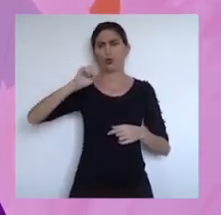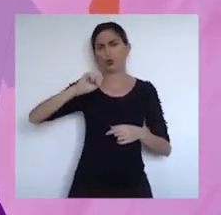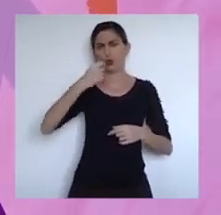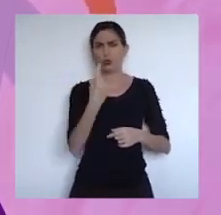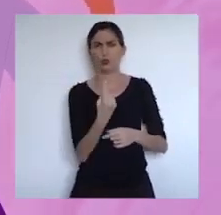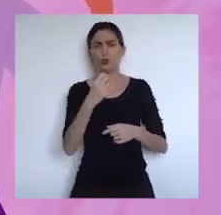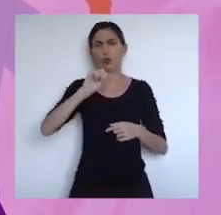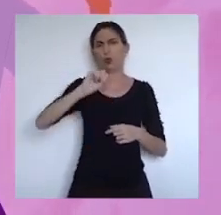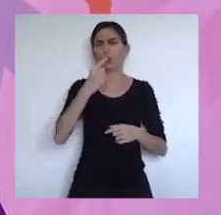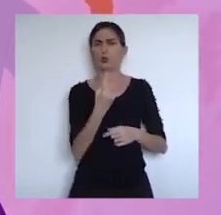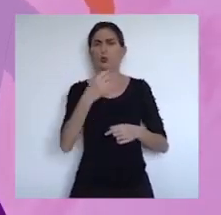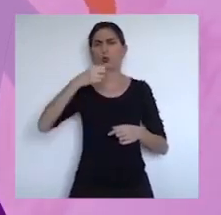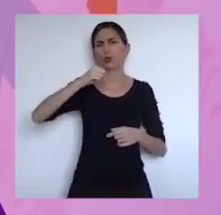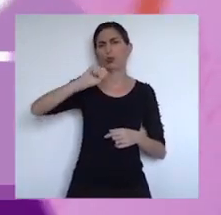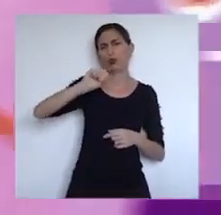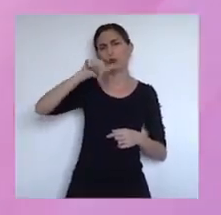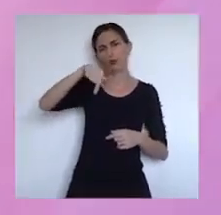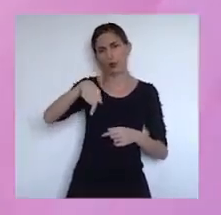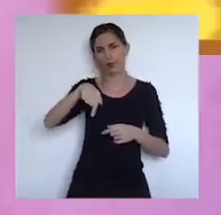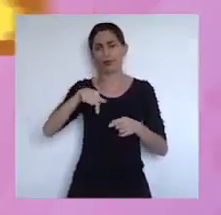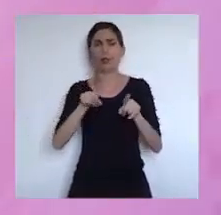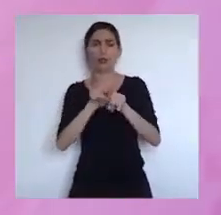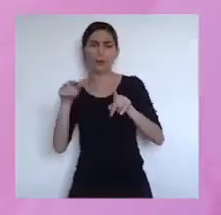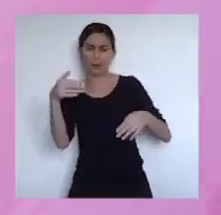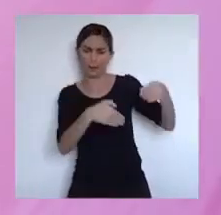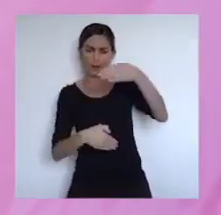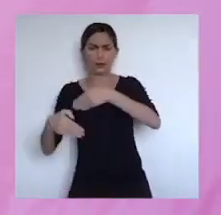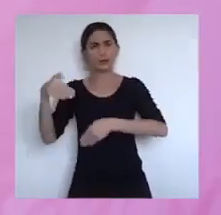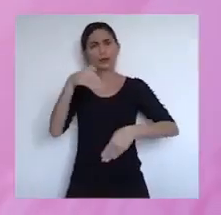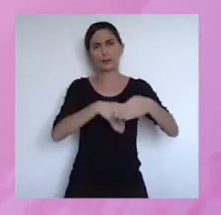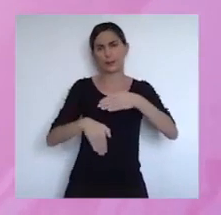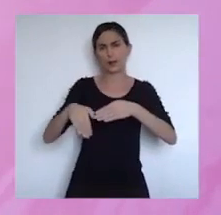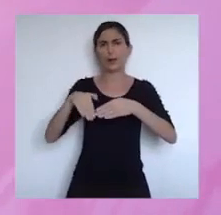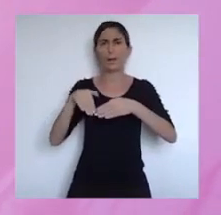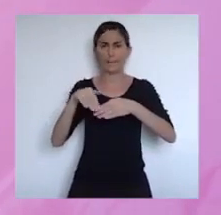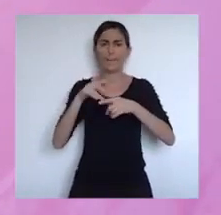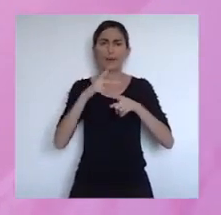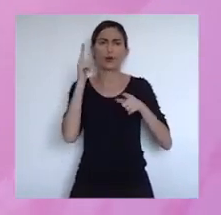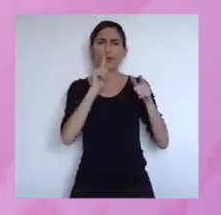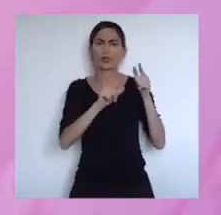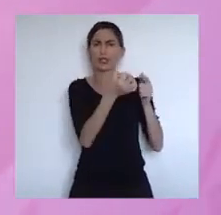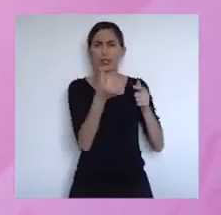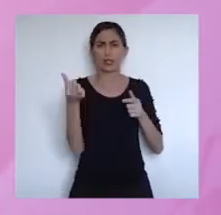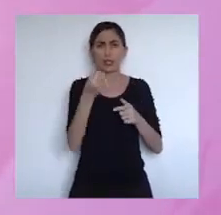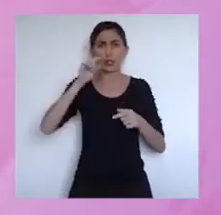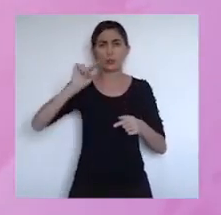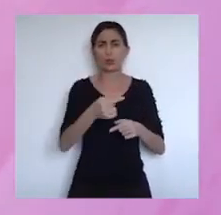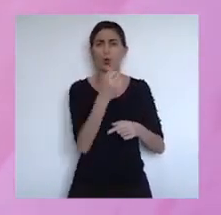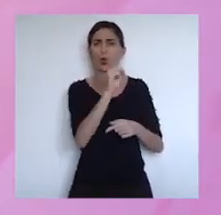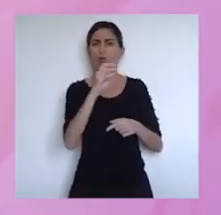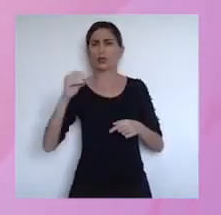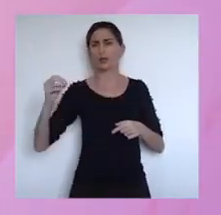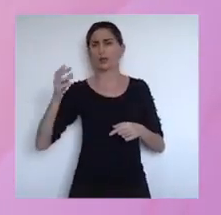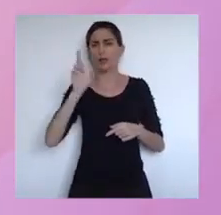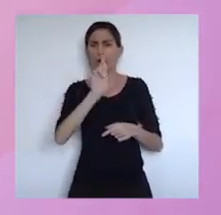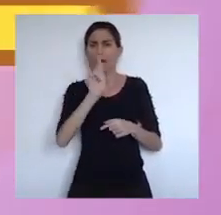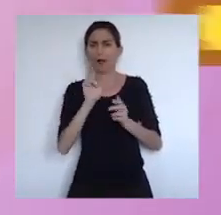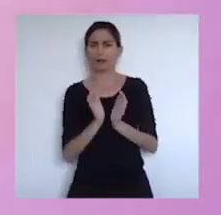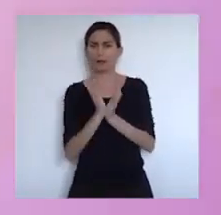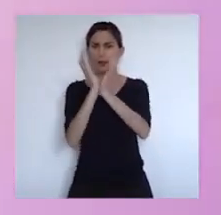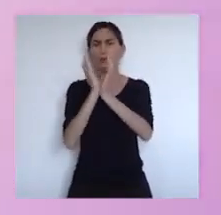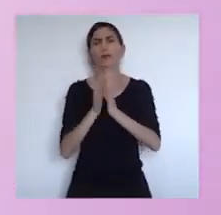0800 281 8187. Participe e concorra até R$ 66.800 em prêmios.